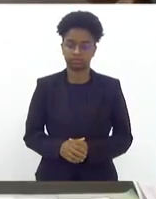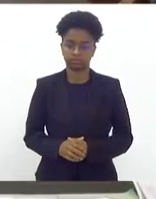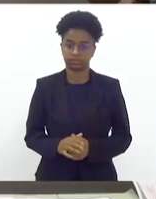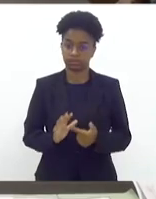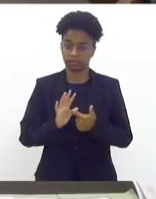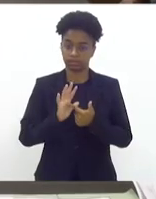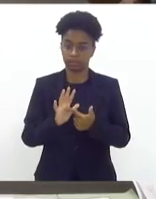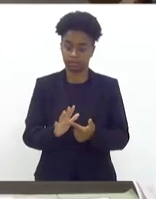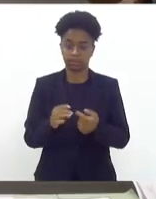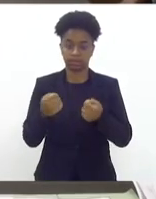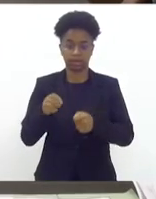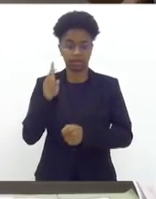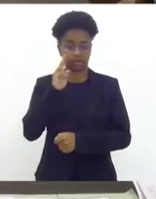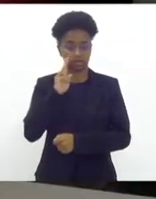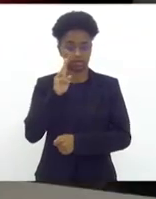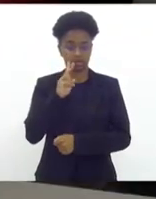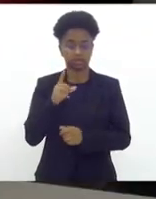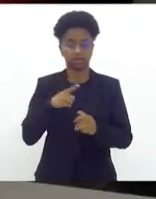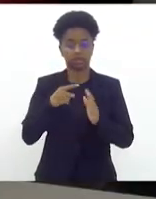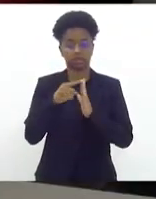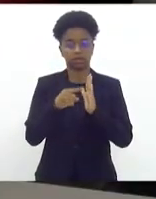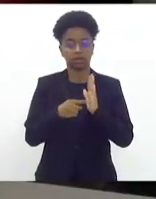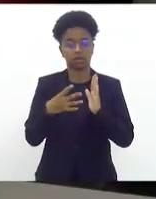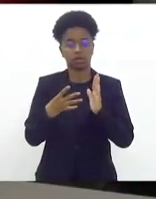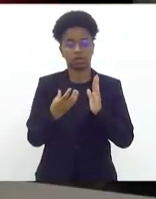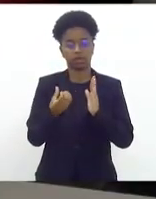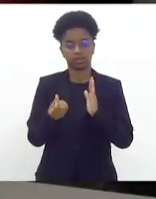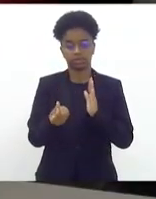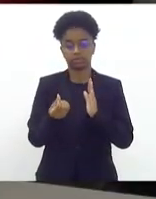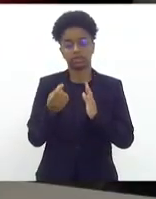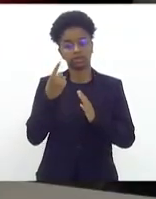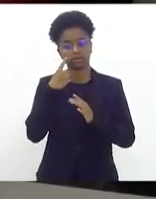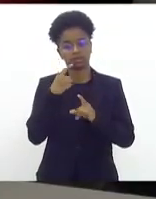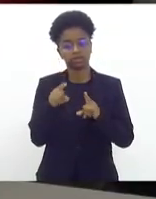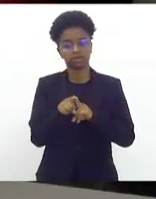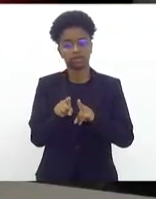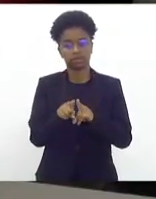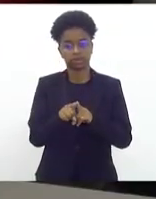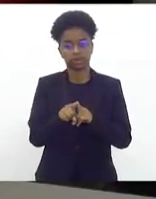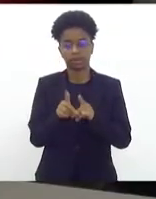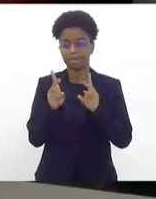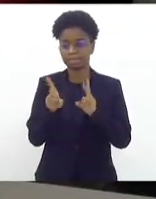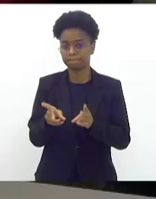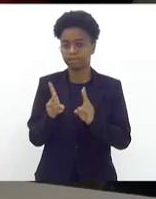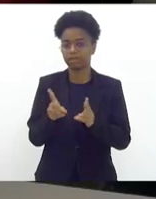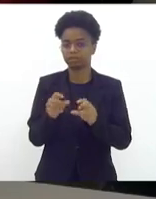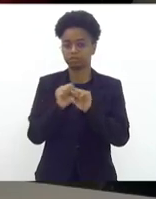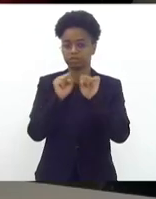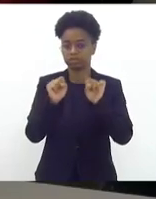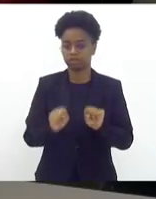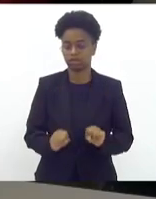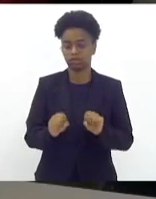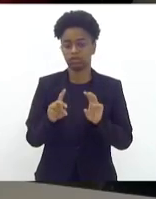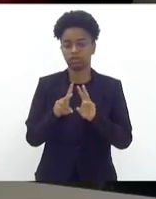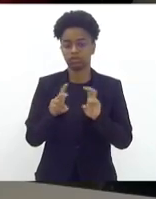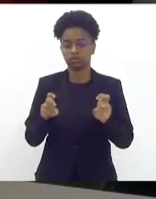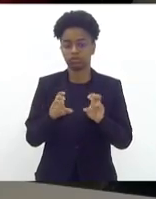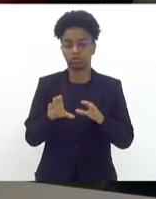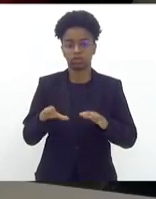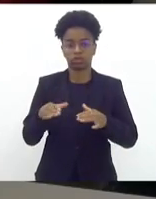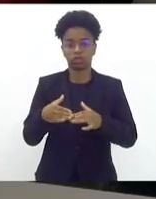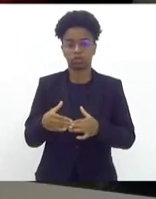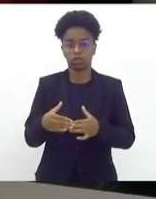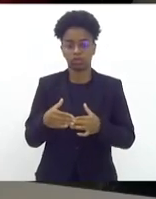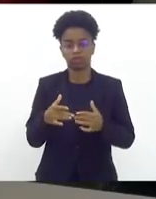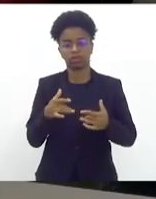obrigado pela seguindo lembrança. Seguindo até o item 46, perfeito, da pauta, que prevê a mesma sistemática em relação ao clube beneficente